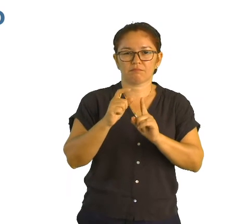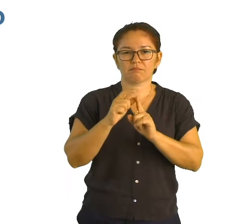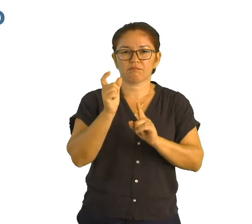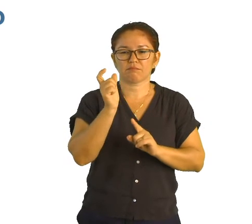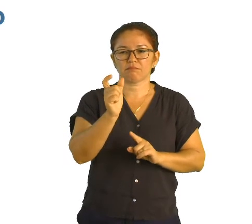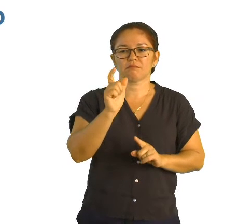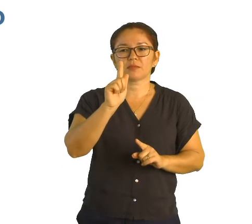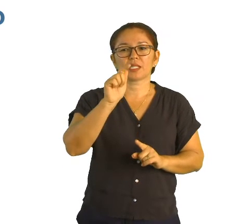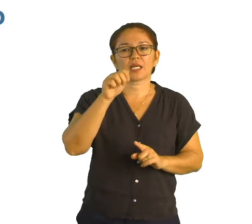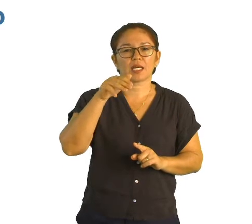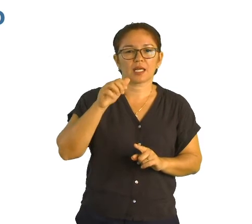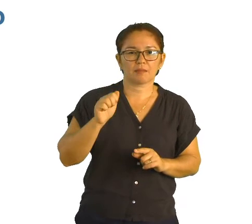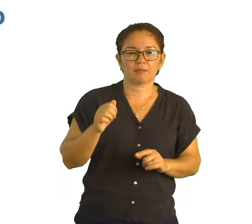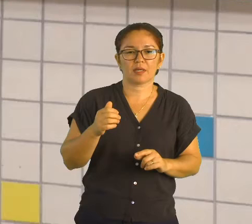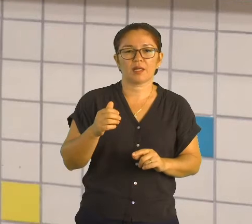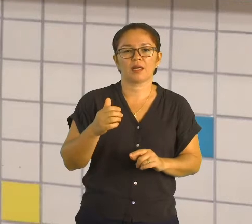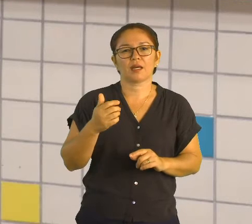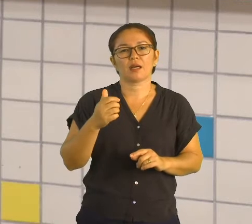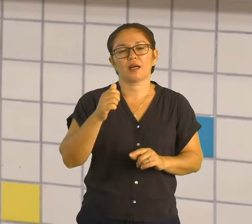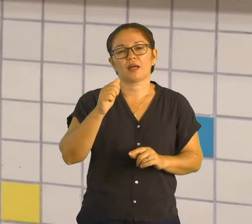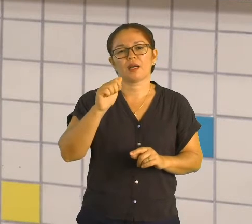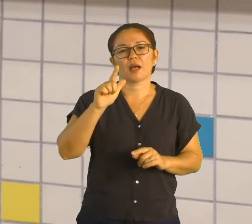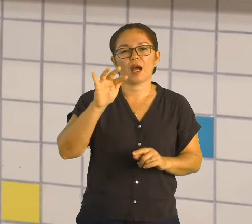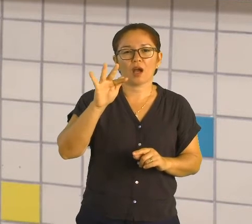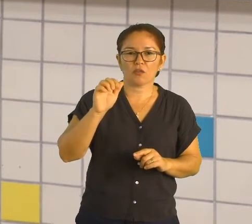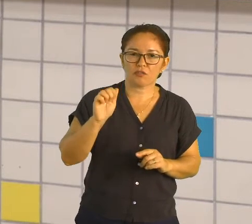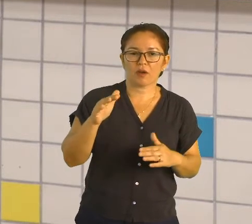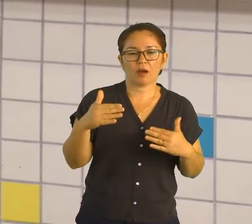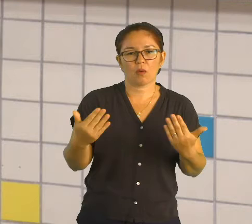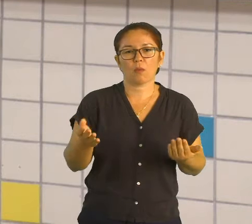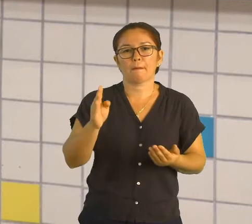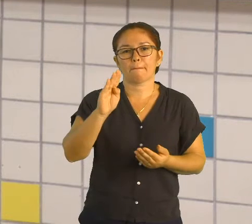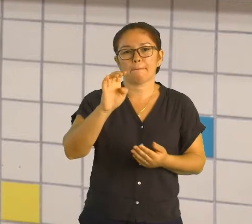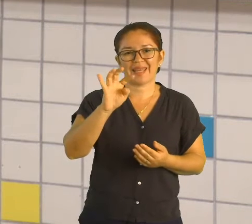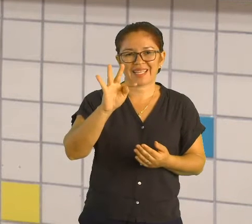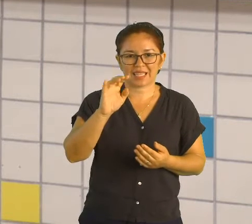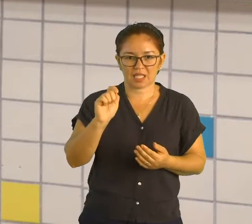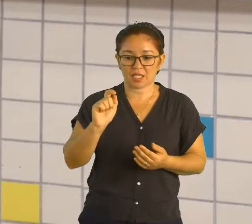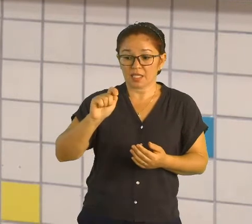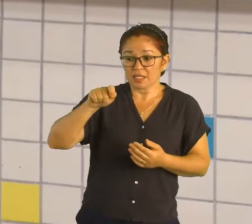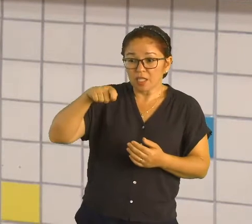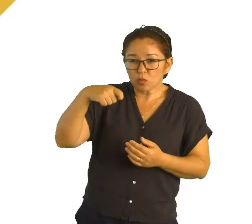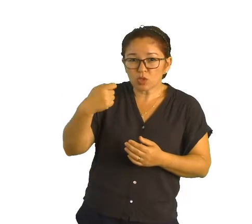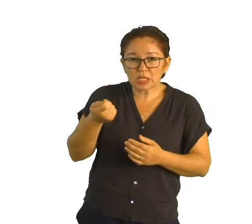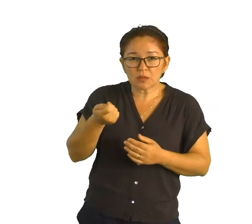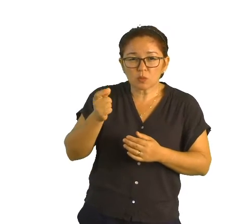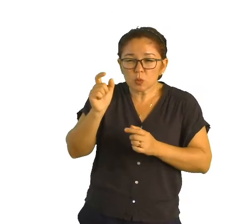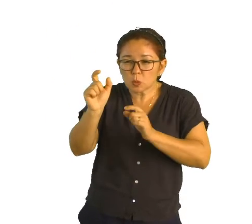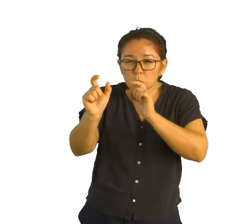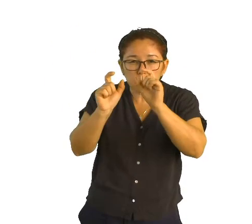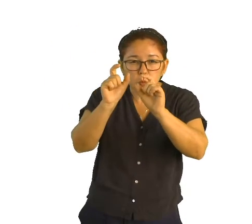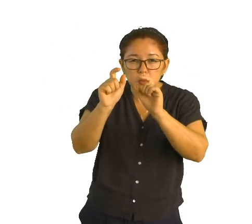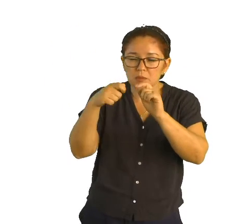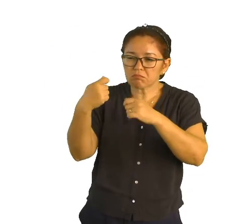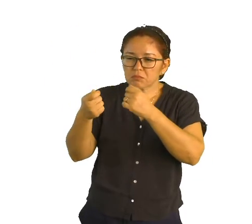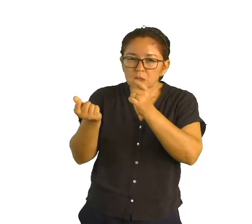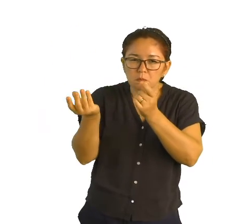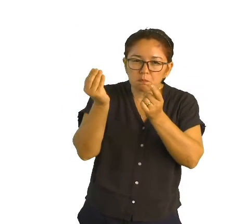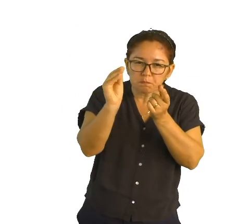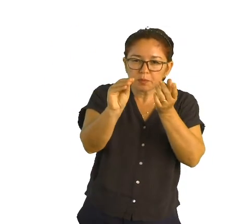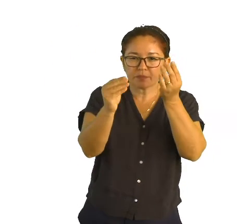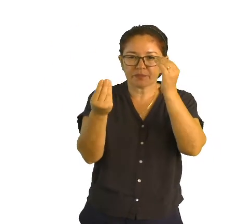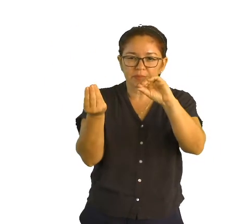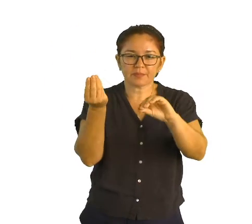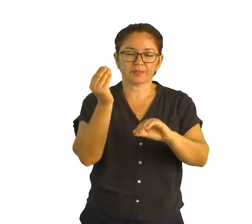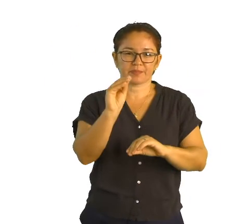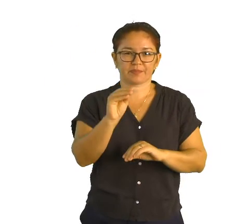representa esse plano. Temos agora uma imagem que está representando um ponto.